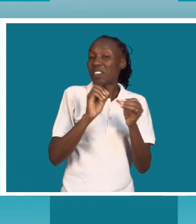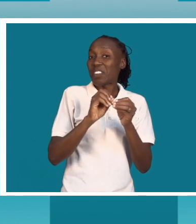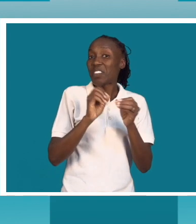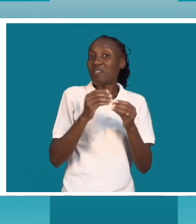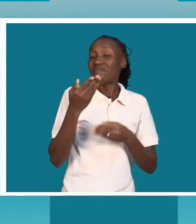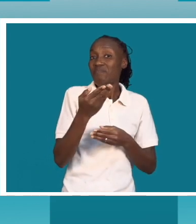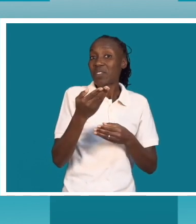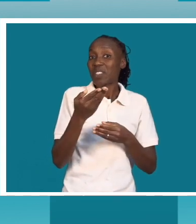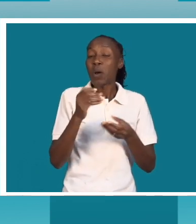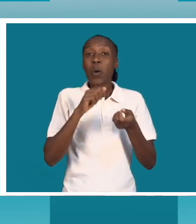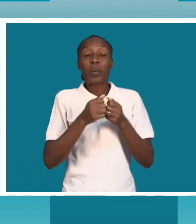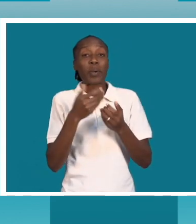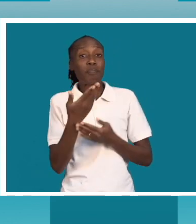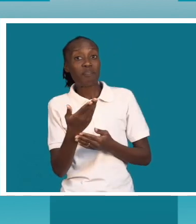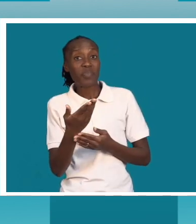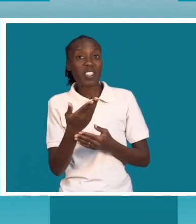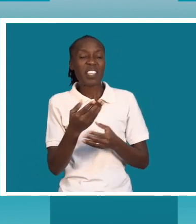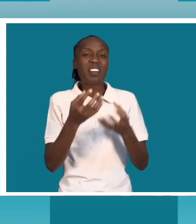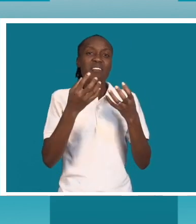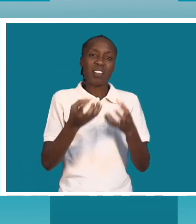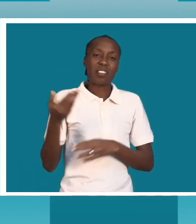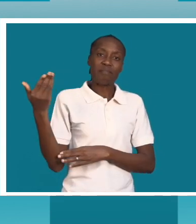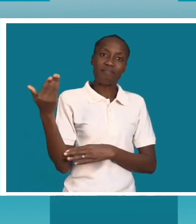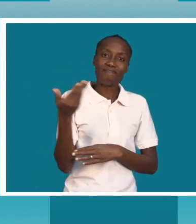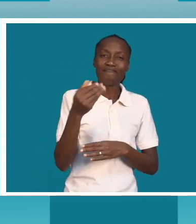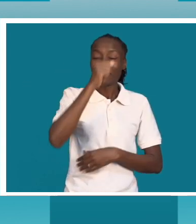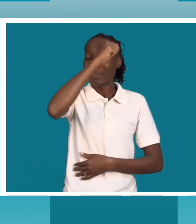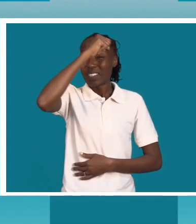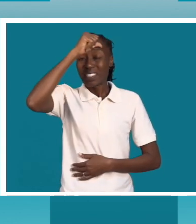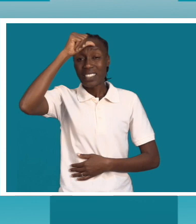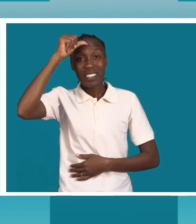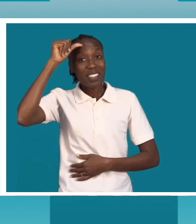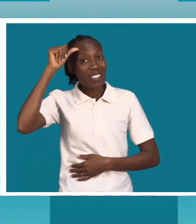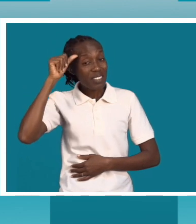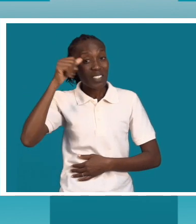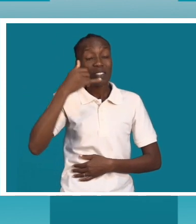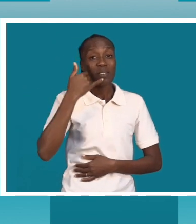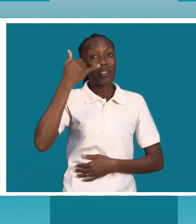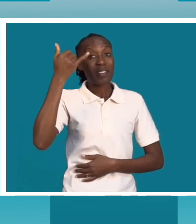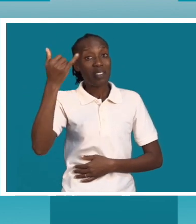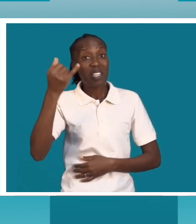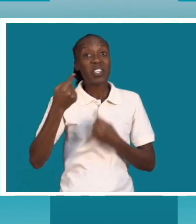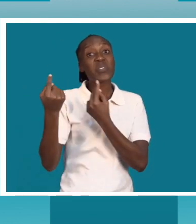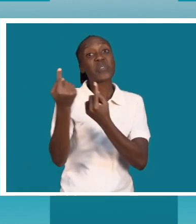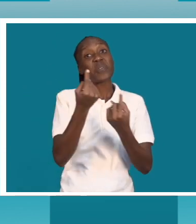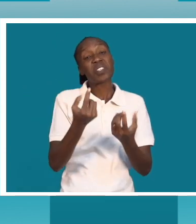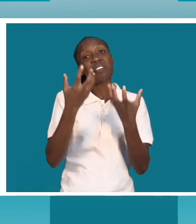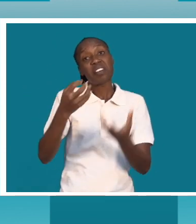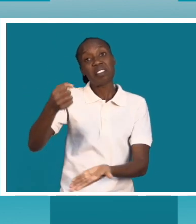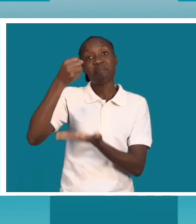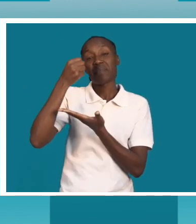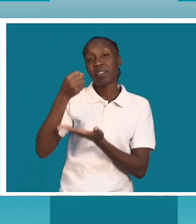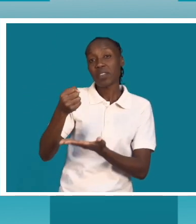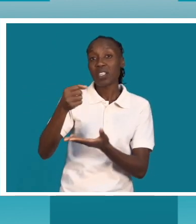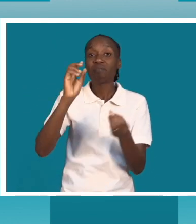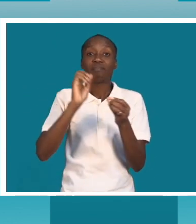uma solução em quanto a a embajada, porque está muito longe, verdade. Me dificulta para chegar a cada situação econômica, há que